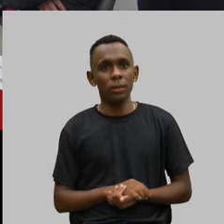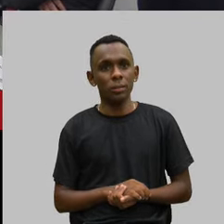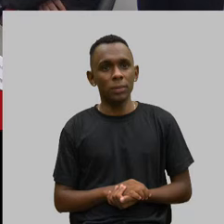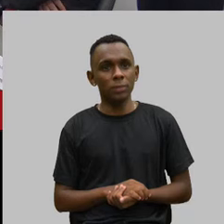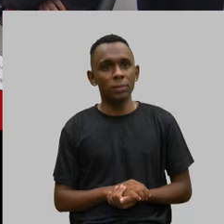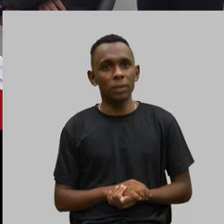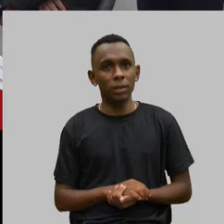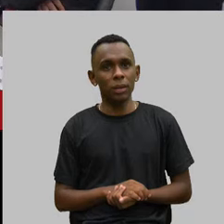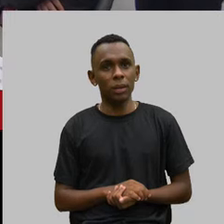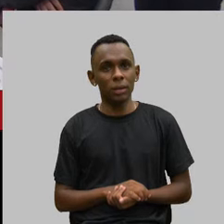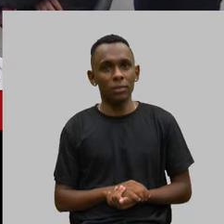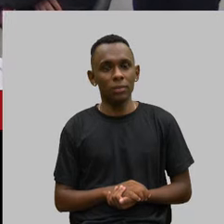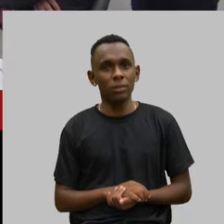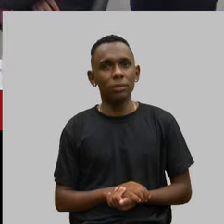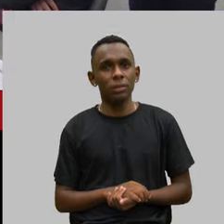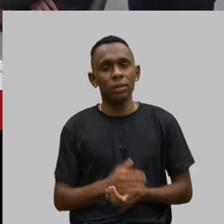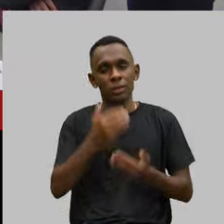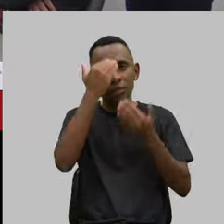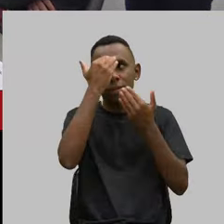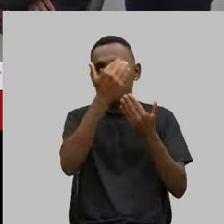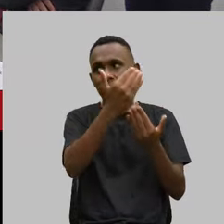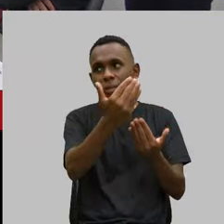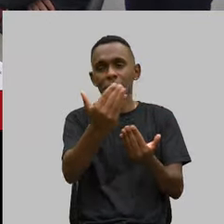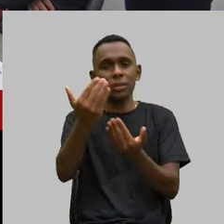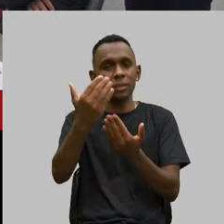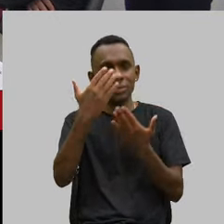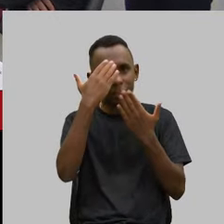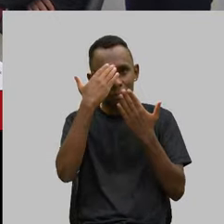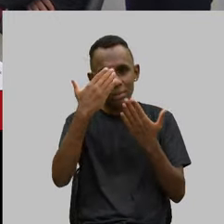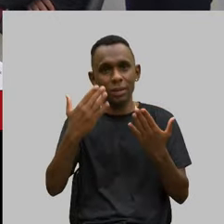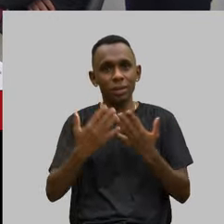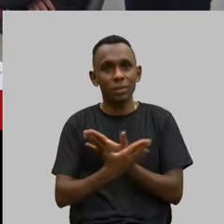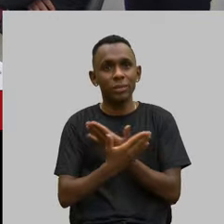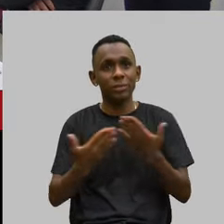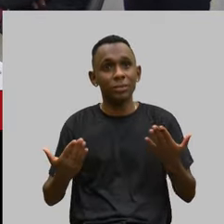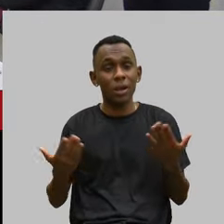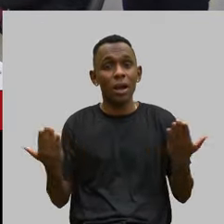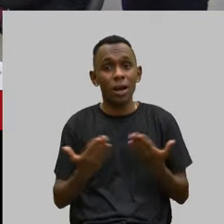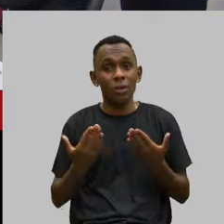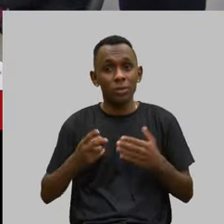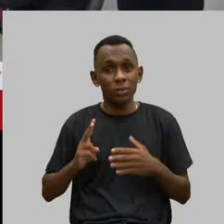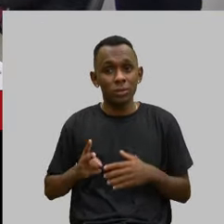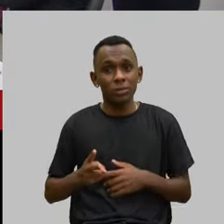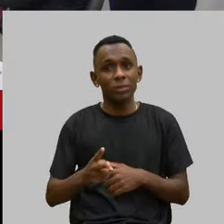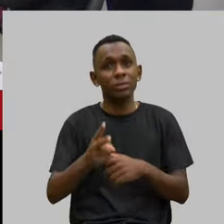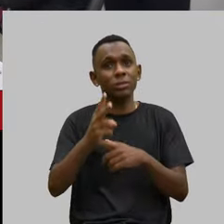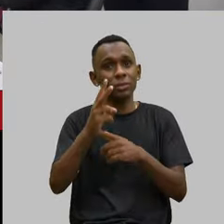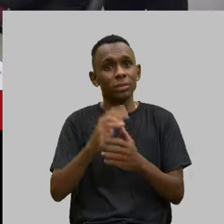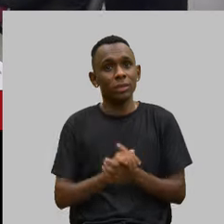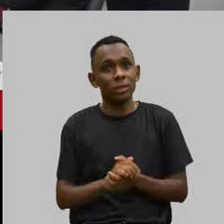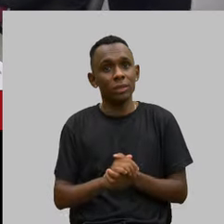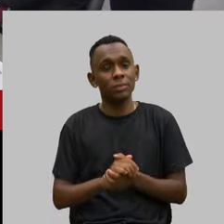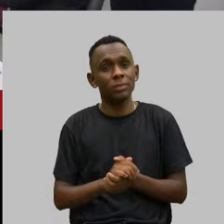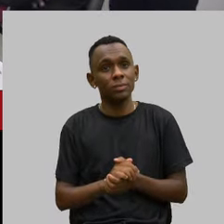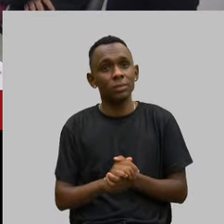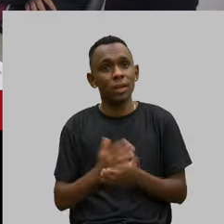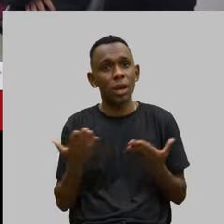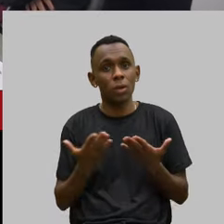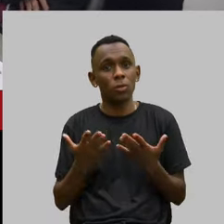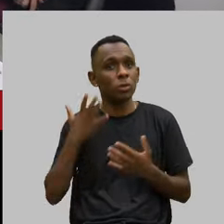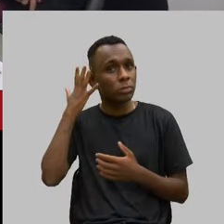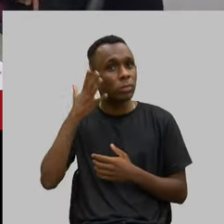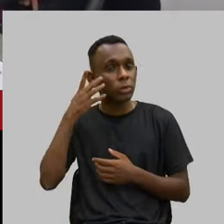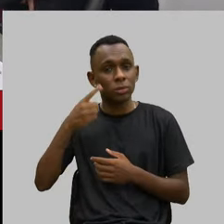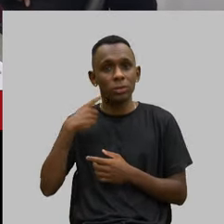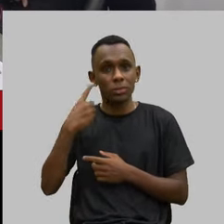agradeço secretário Eh agora na sequência nós vamos conceder a palavra aos